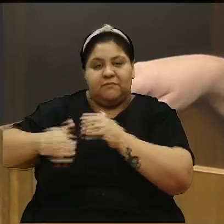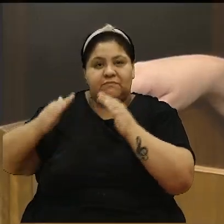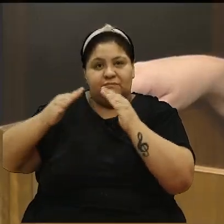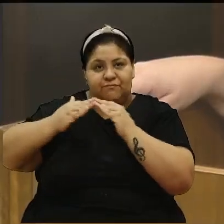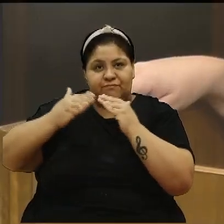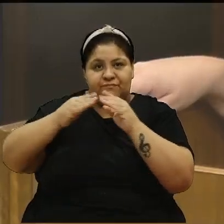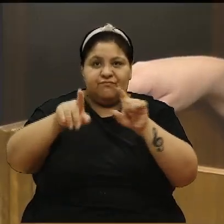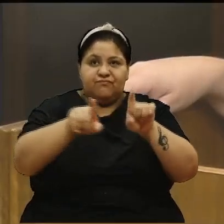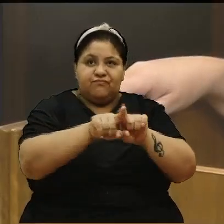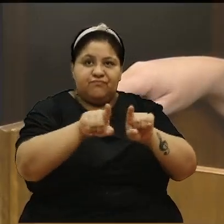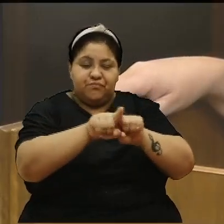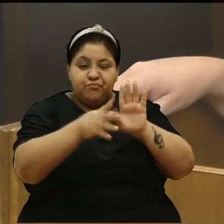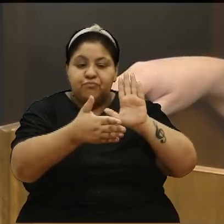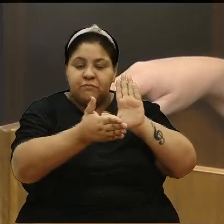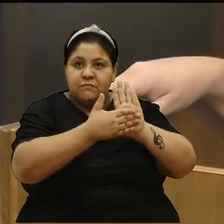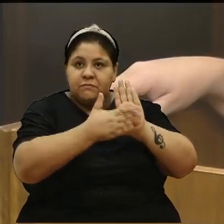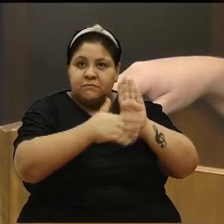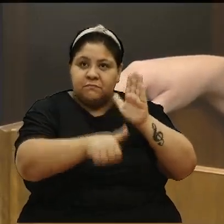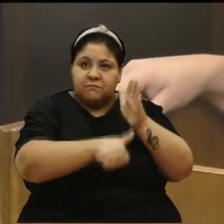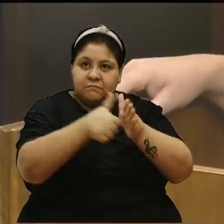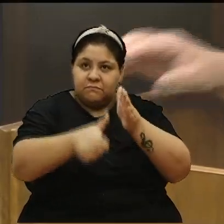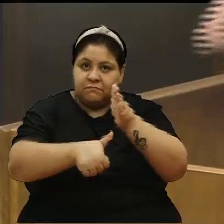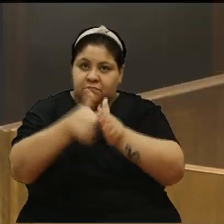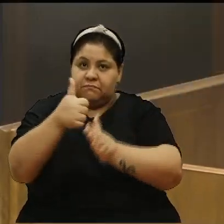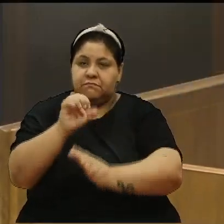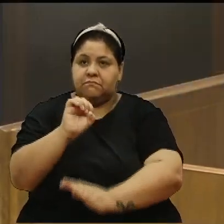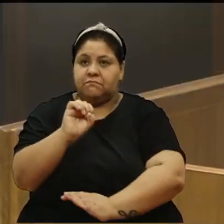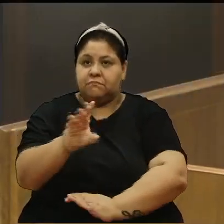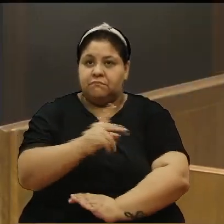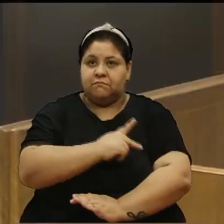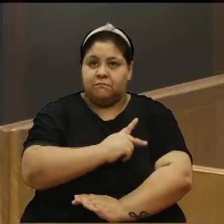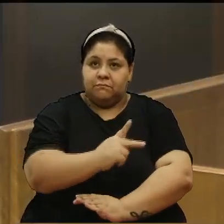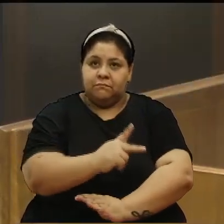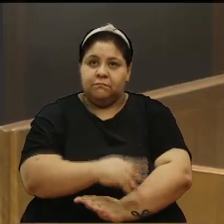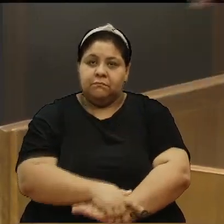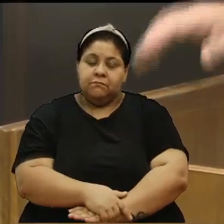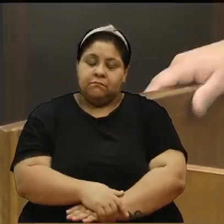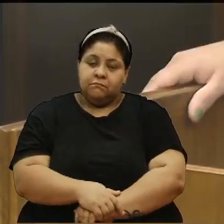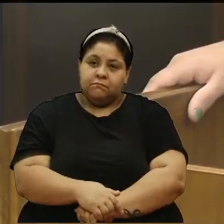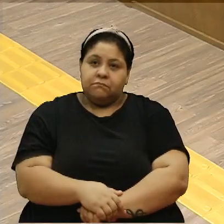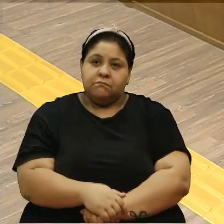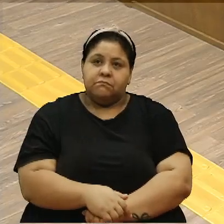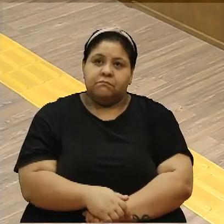quanto a proposição de melhorias. Era isso, senhor presidente.